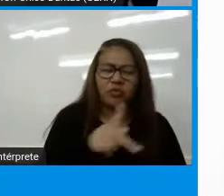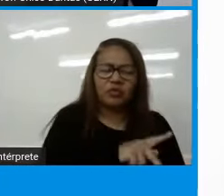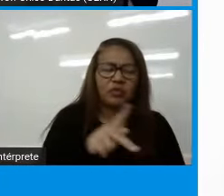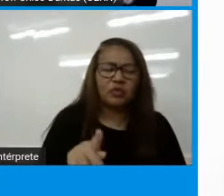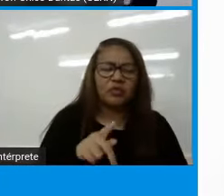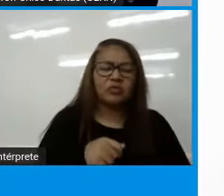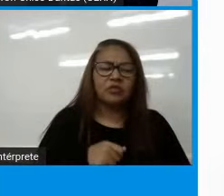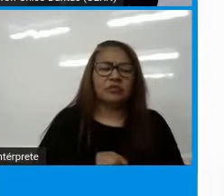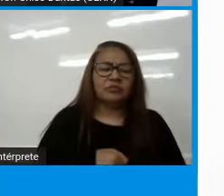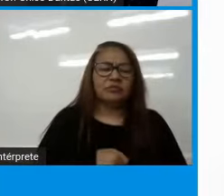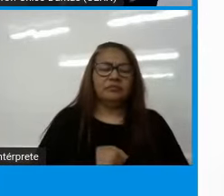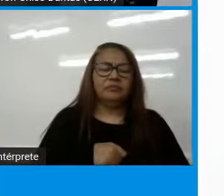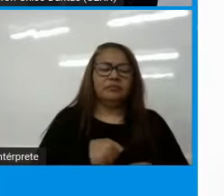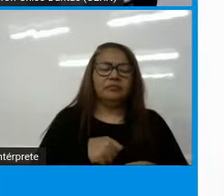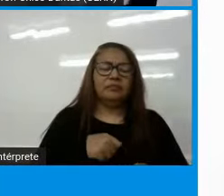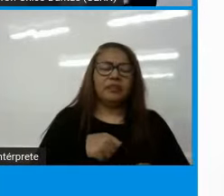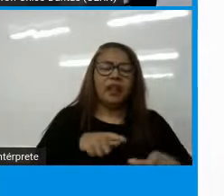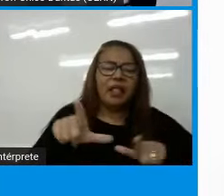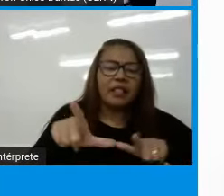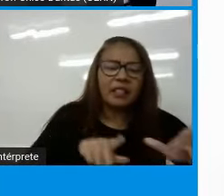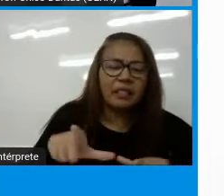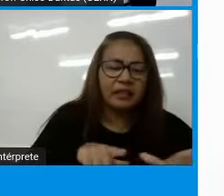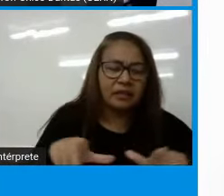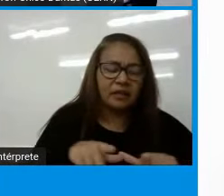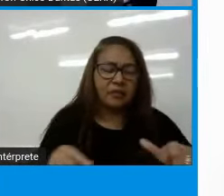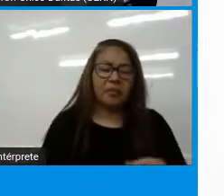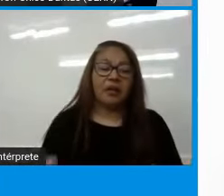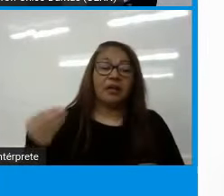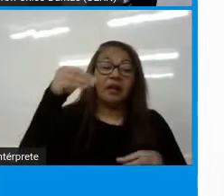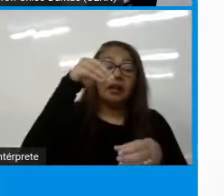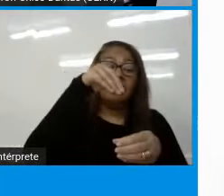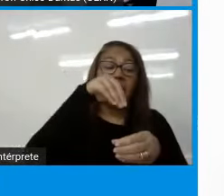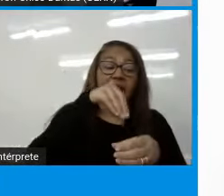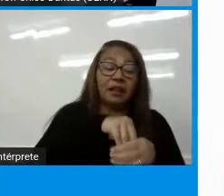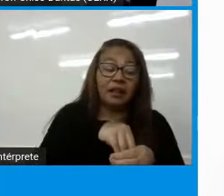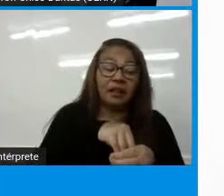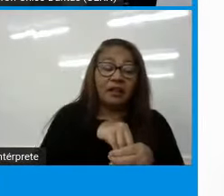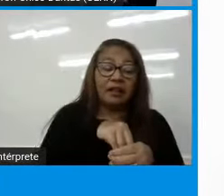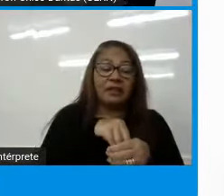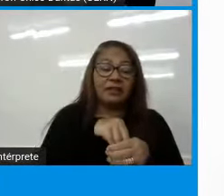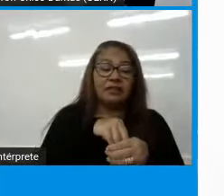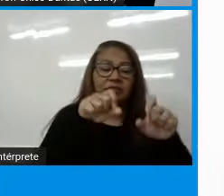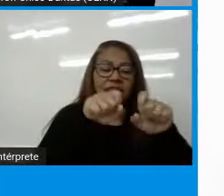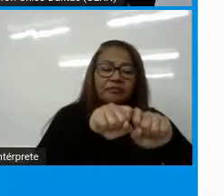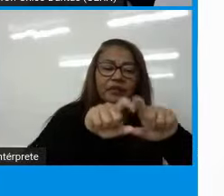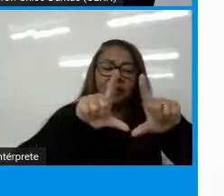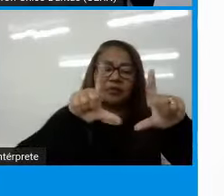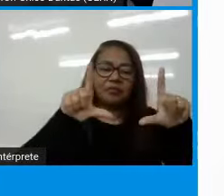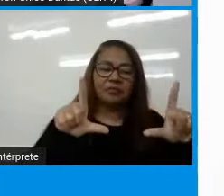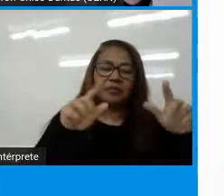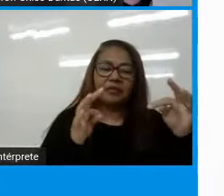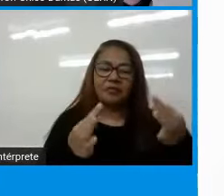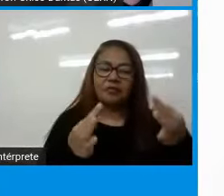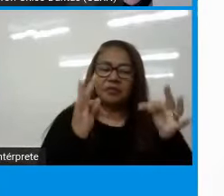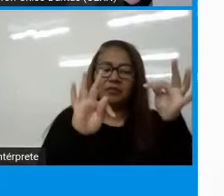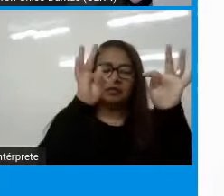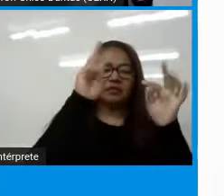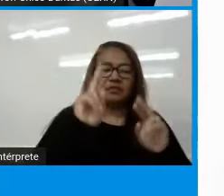trabalhar usando a mesma plataforma. Isso é importante por 2 grandes motivos.